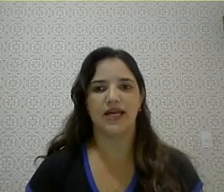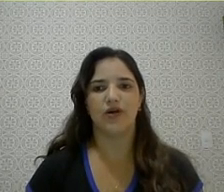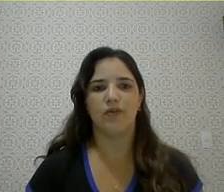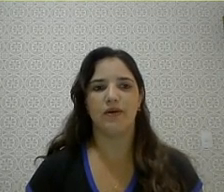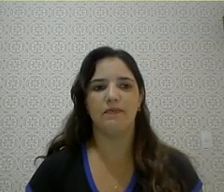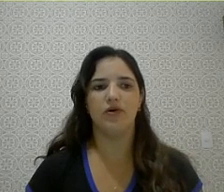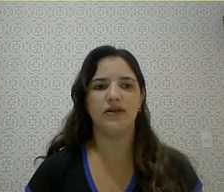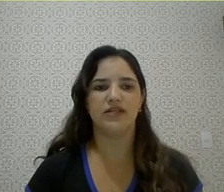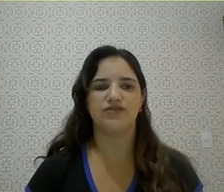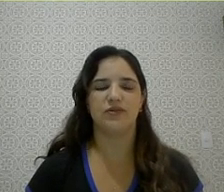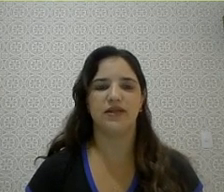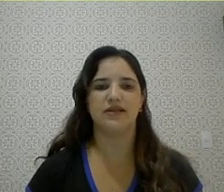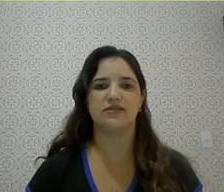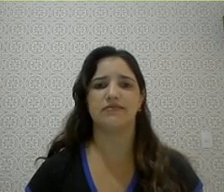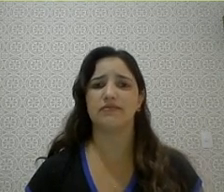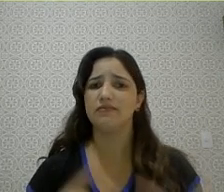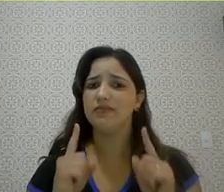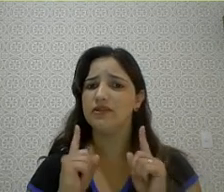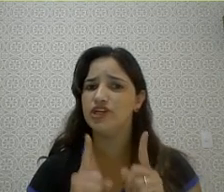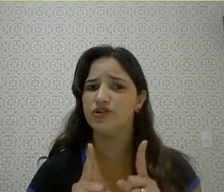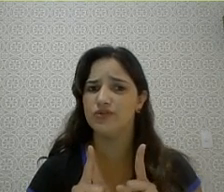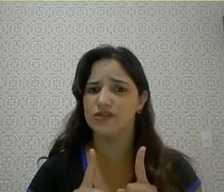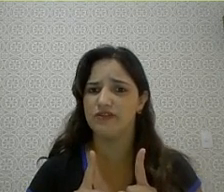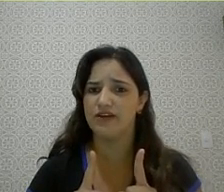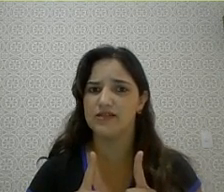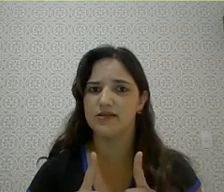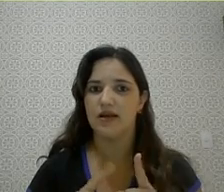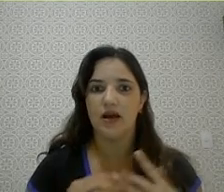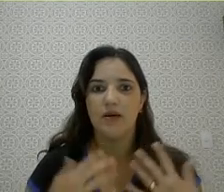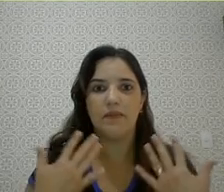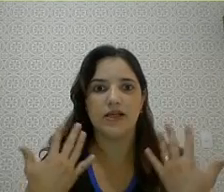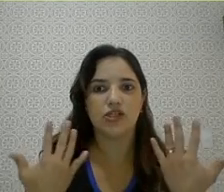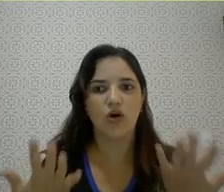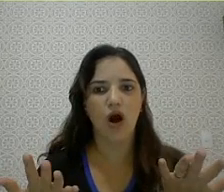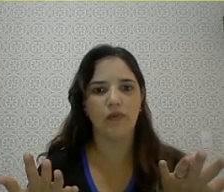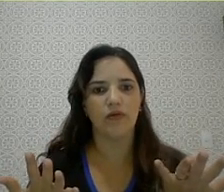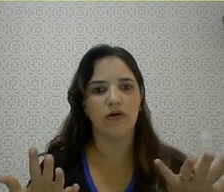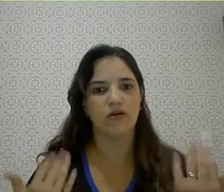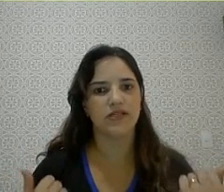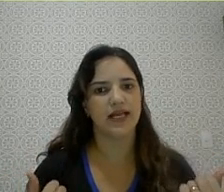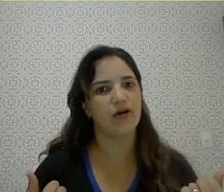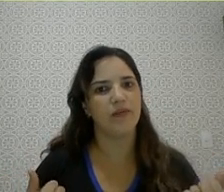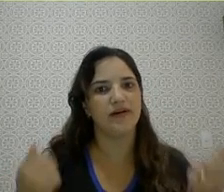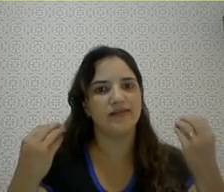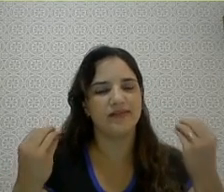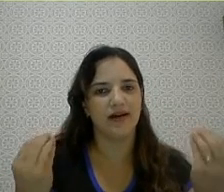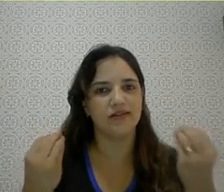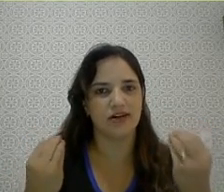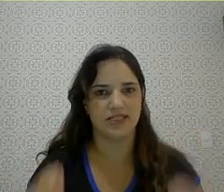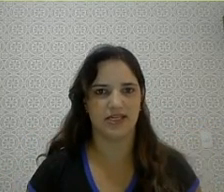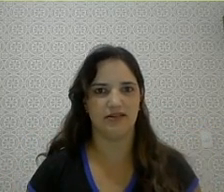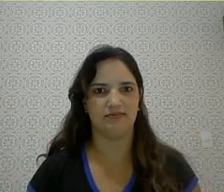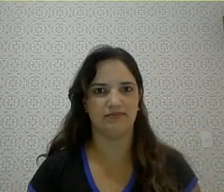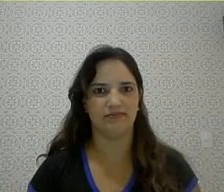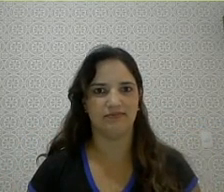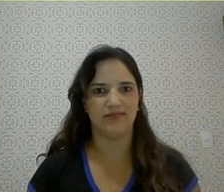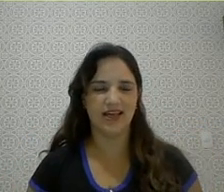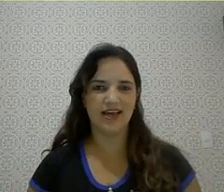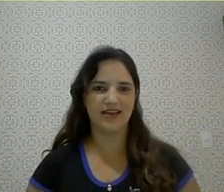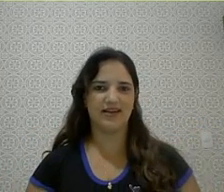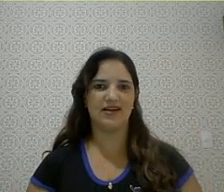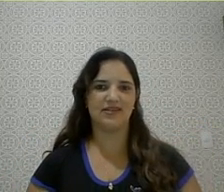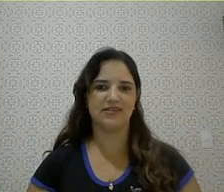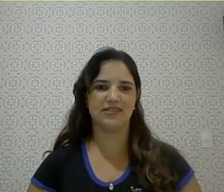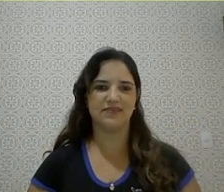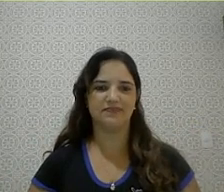mas consegue comer muitas formigas de uma só vez. Mas como consegue comer tanto assim?